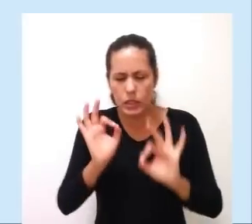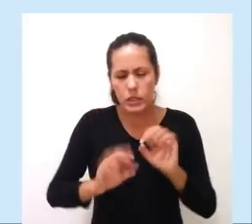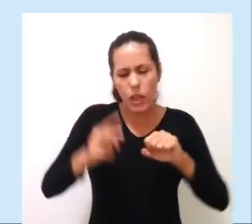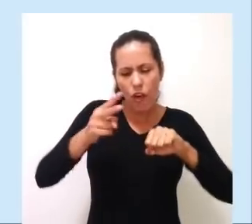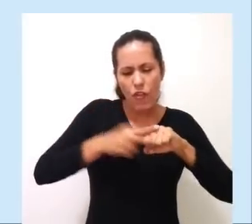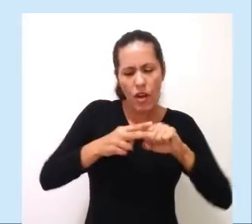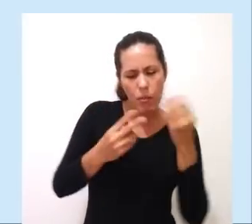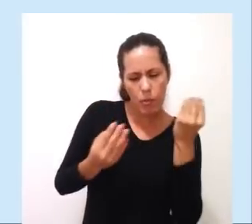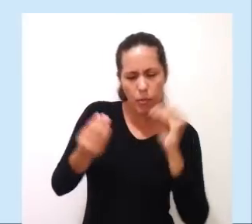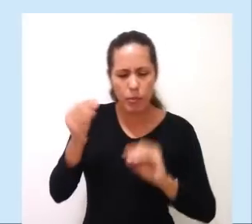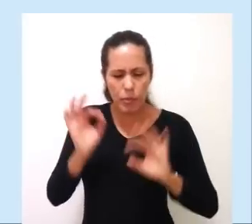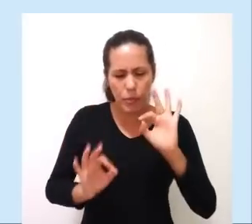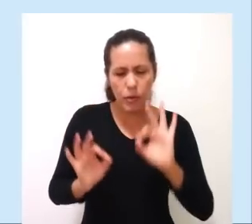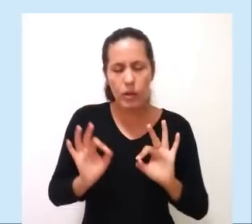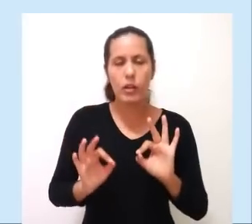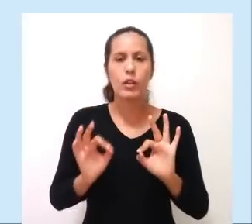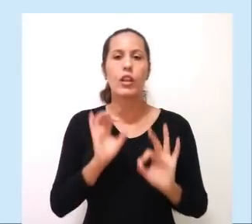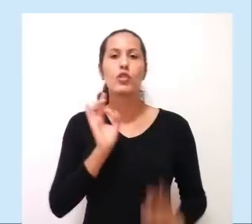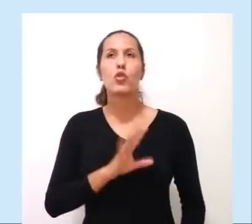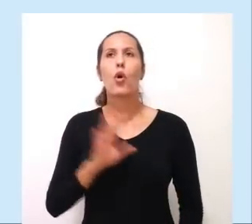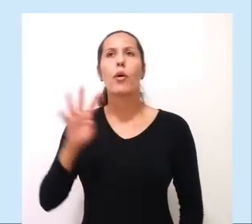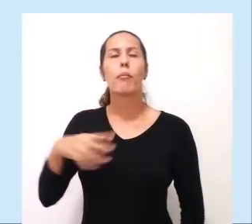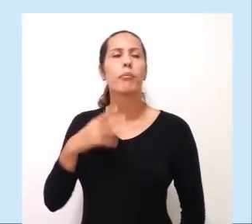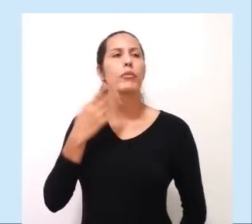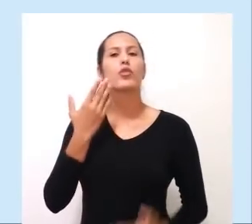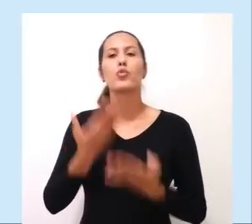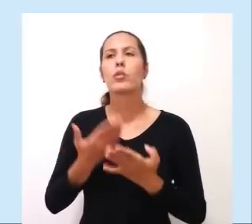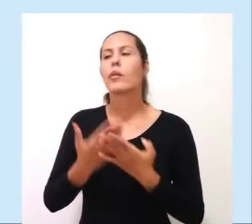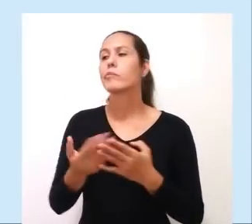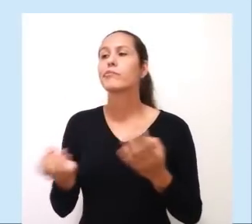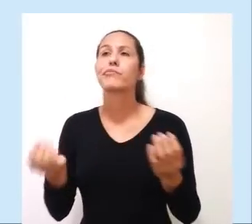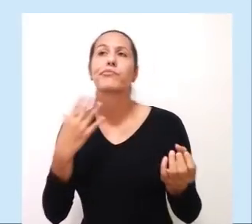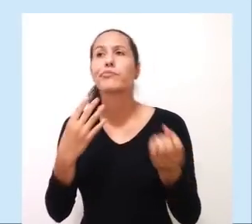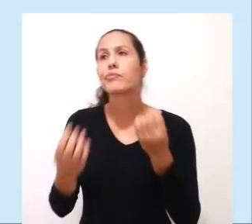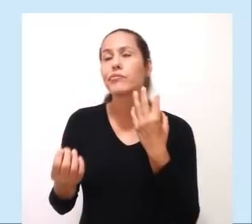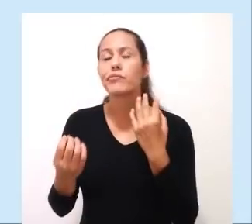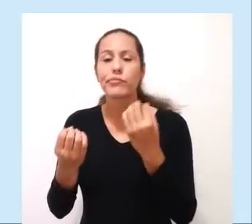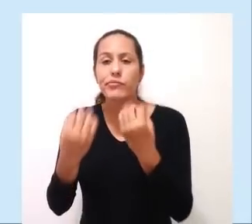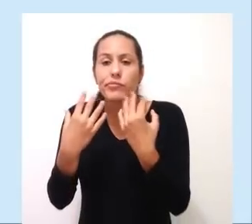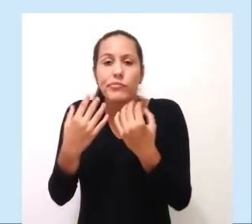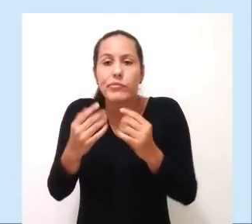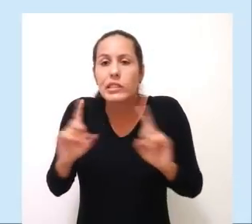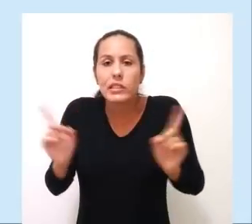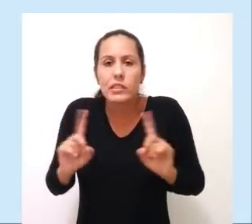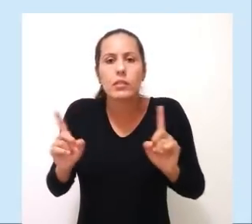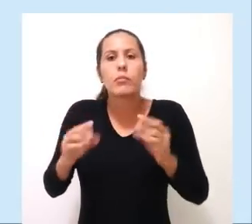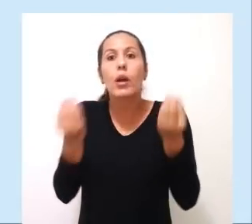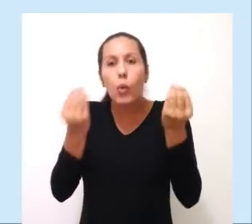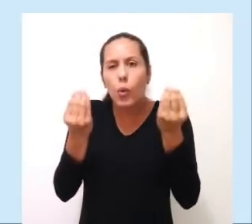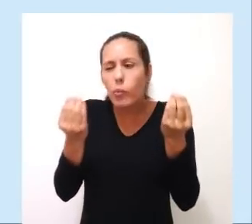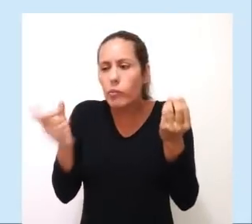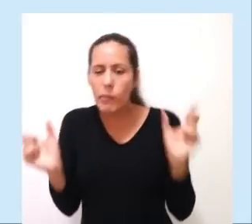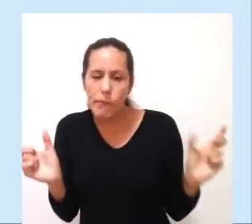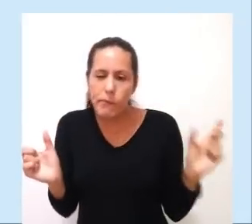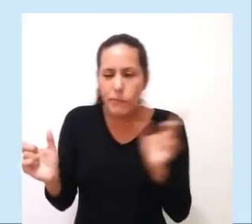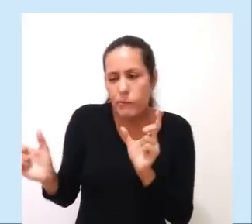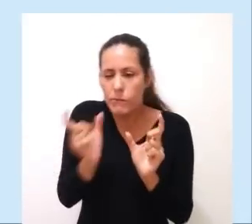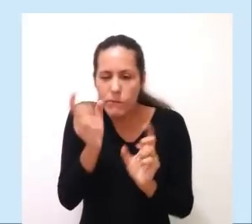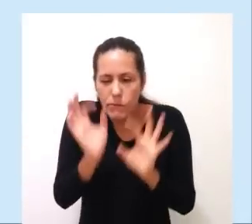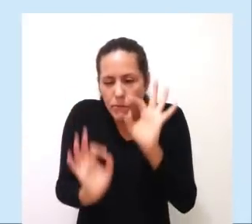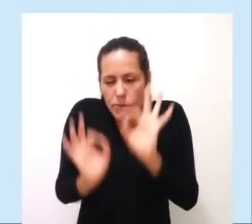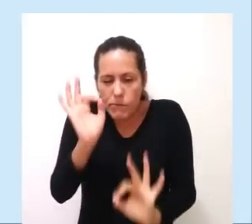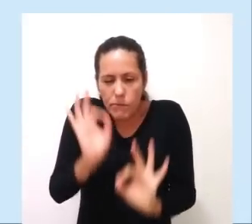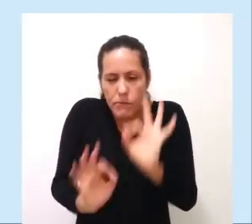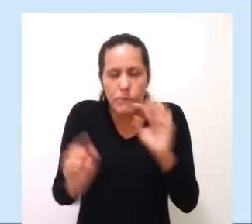os tempos verbais. E não apenas estudar por estudar, certo? Conhecer como se aplica os tempos verbais em